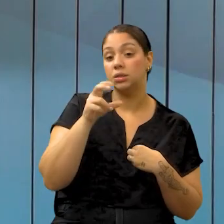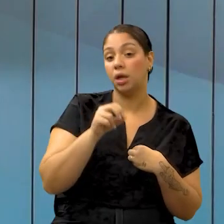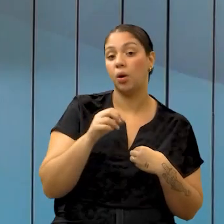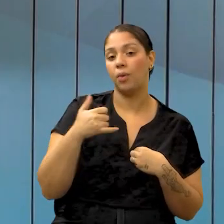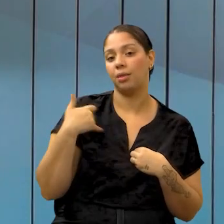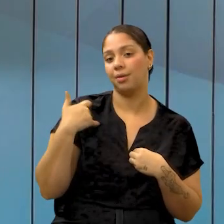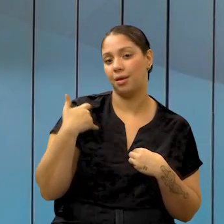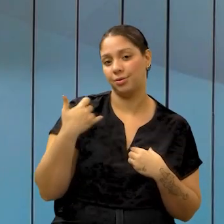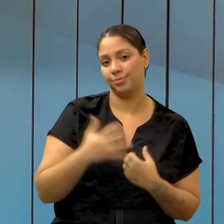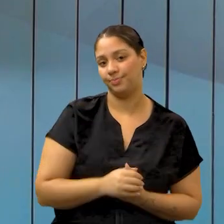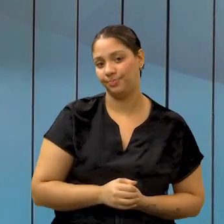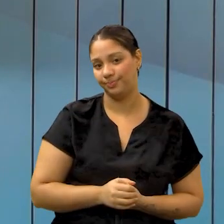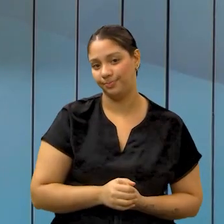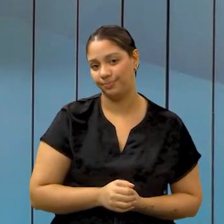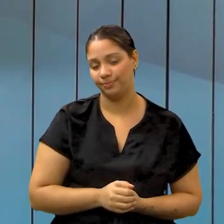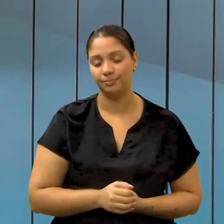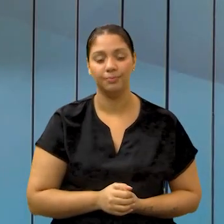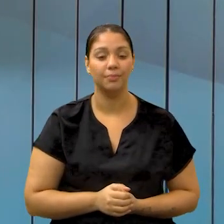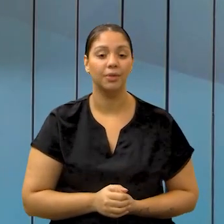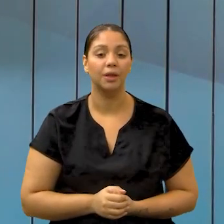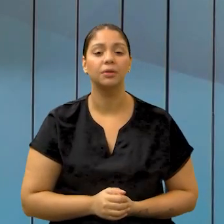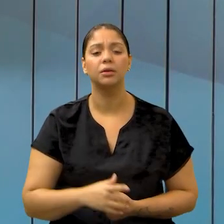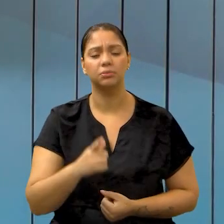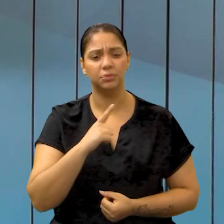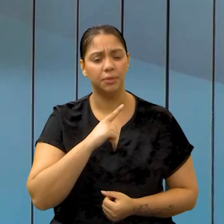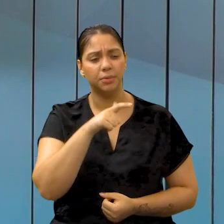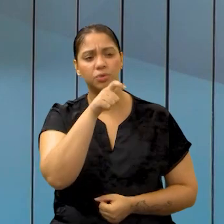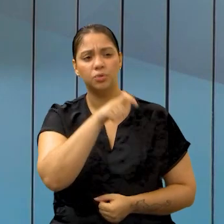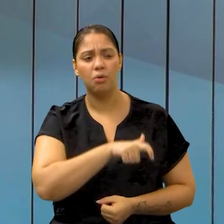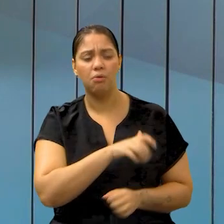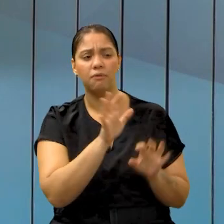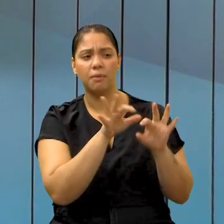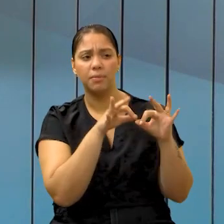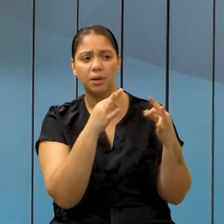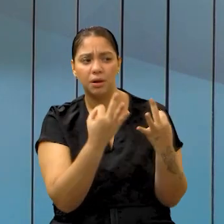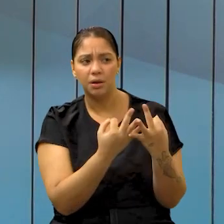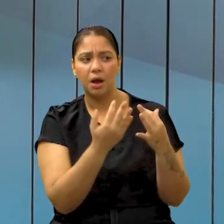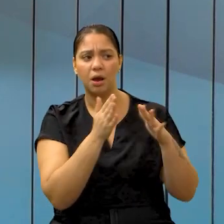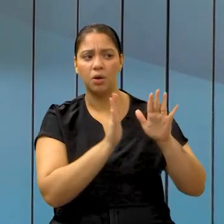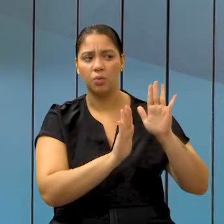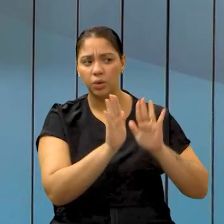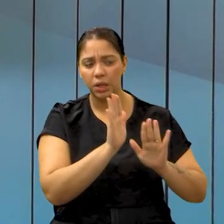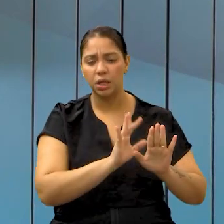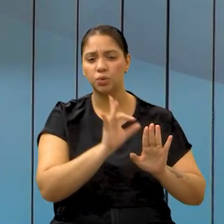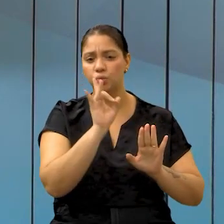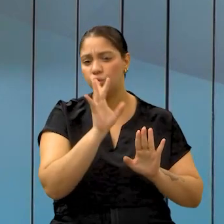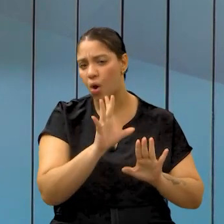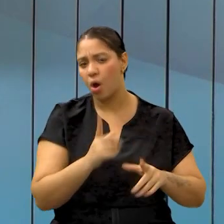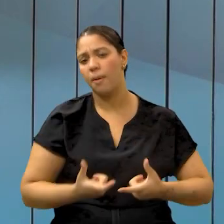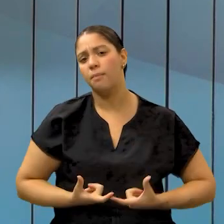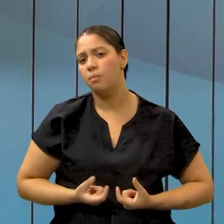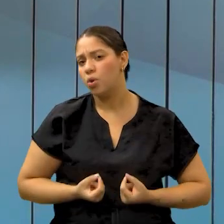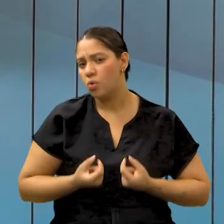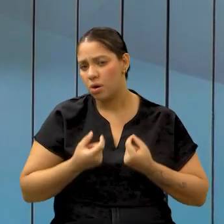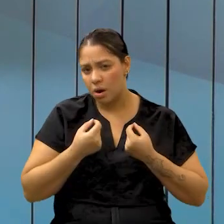Essa atenção a mais que a pessoa que tem um familiar que teve câncer, seria só para o